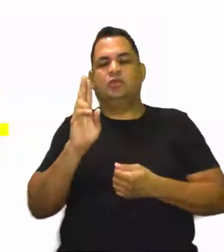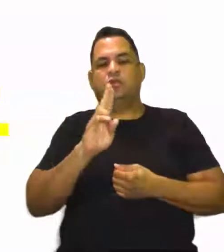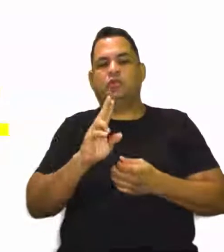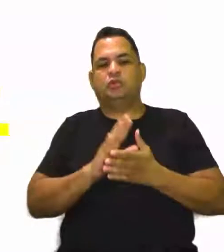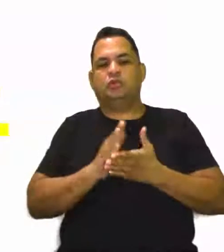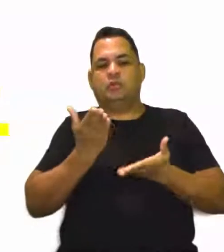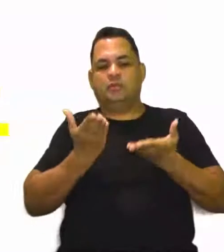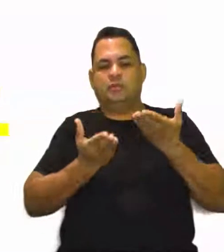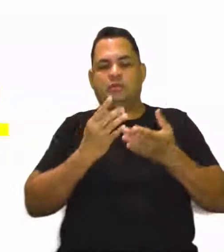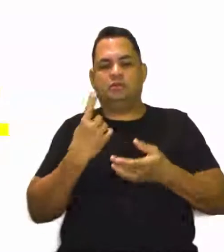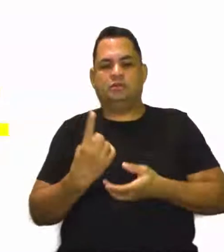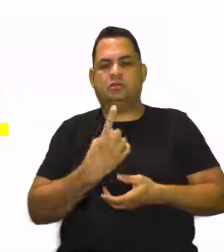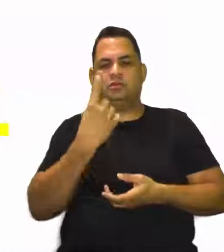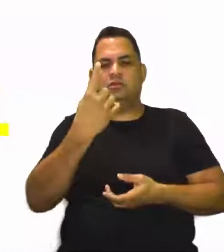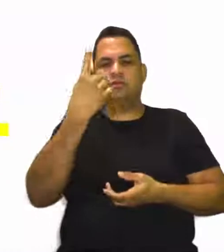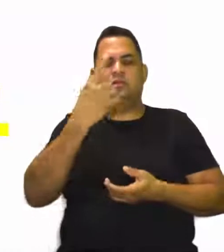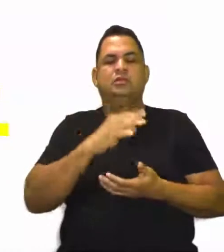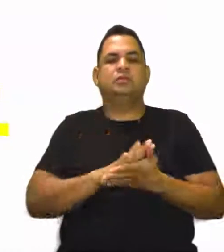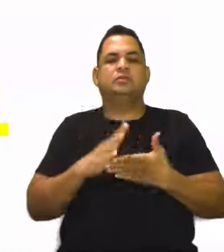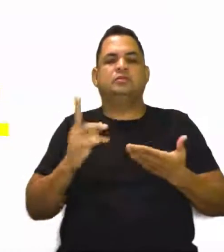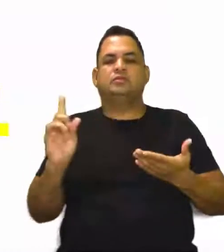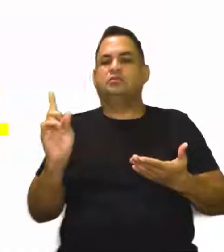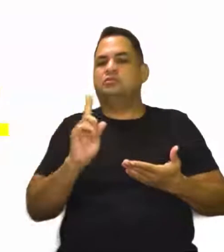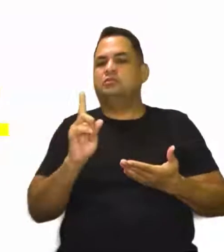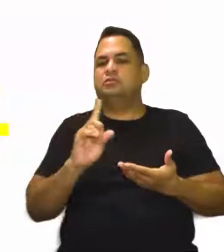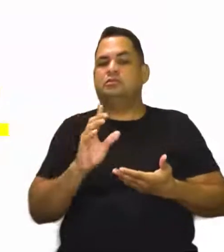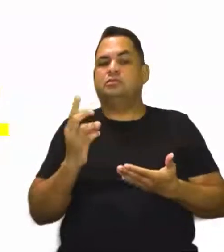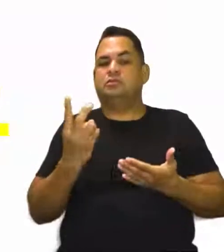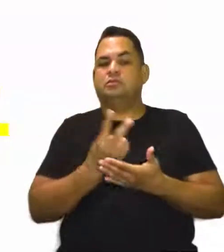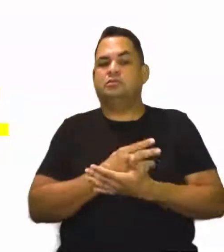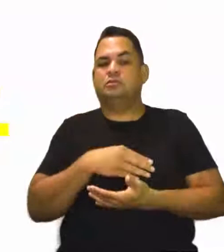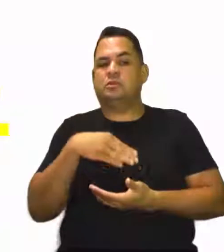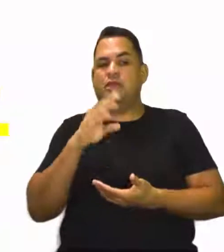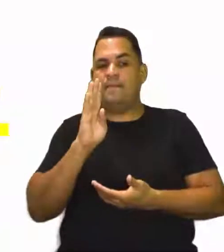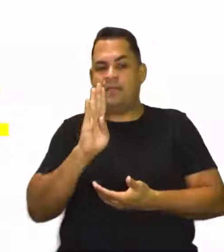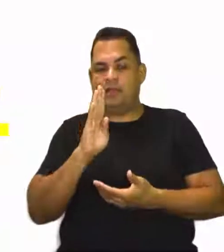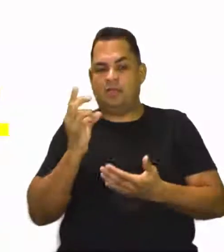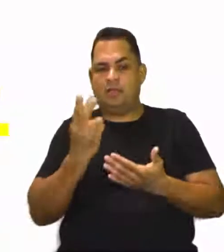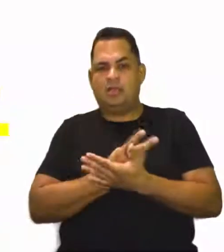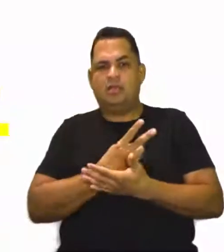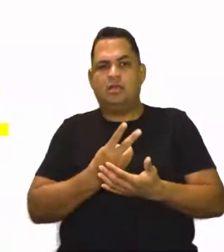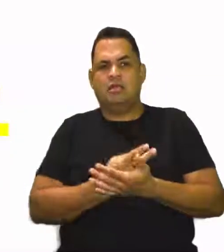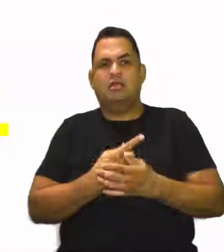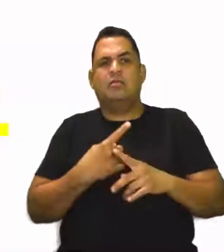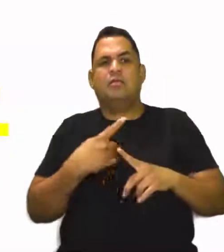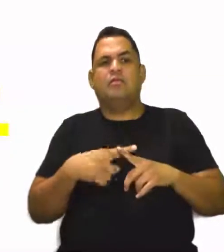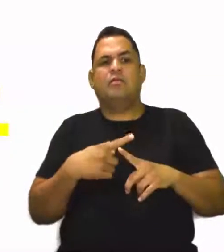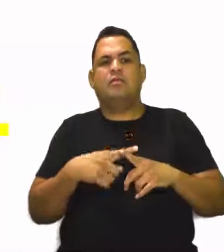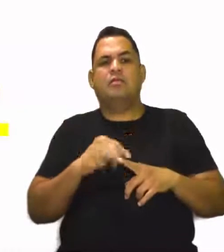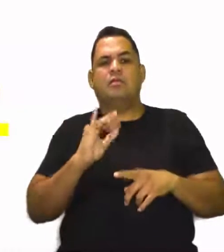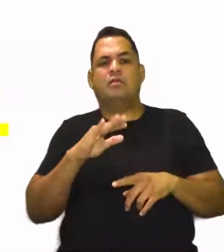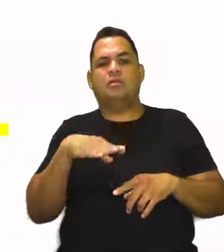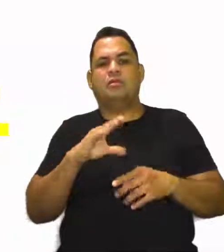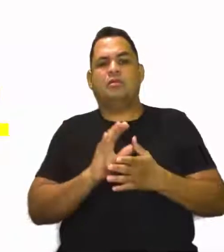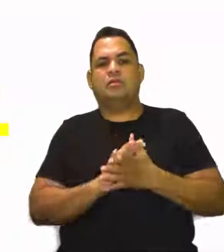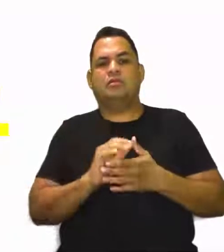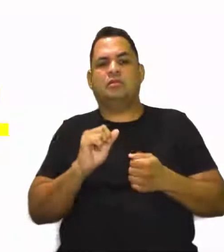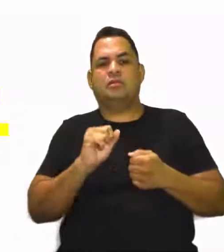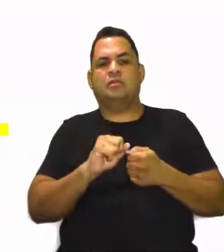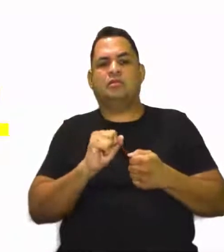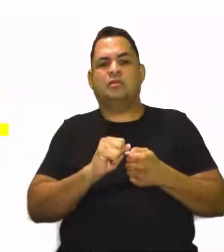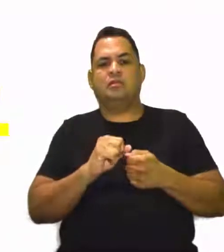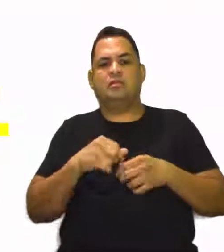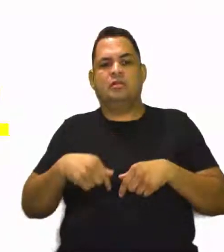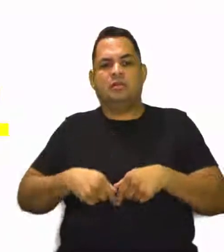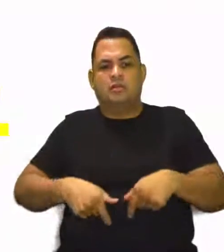a altura, e a estatura. Isso, então não é essa. Por que não é a B? Porque ele diz que o IMC é realizado com as medidas